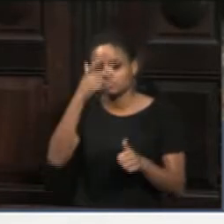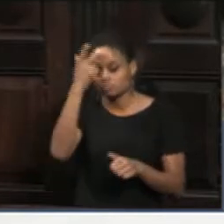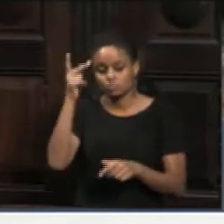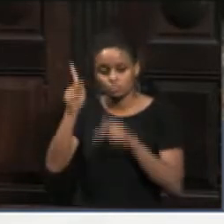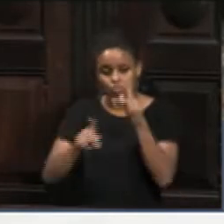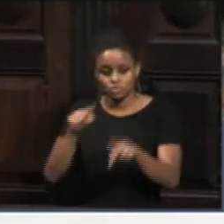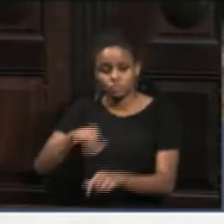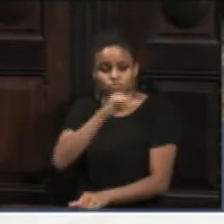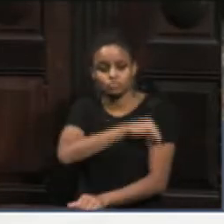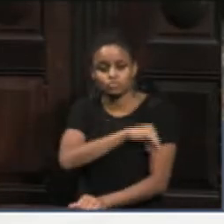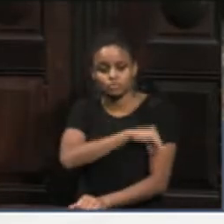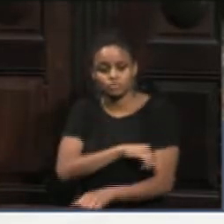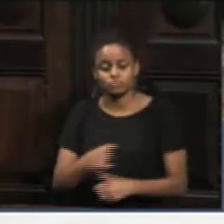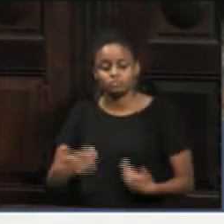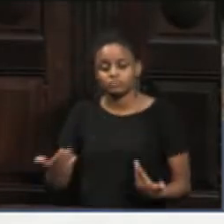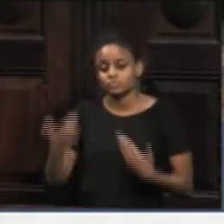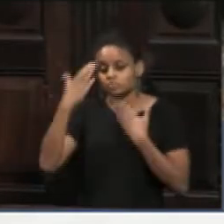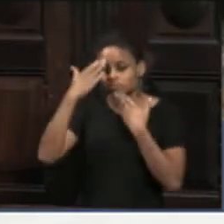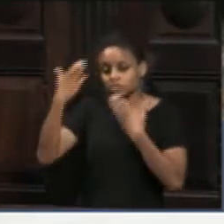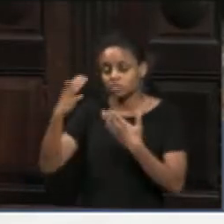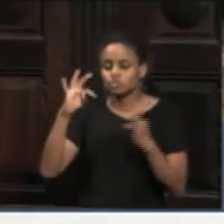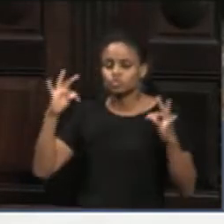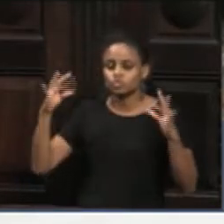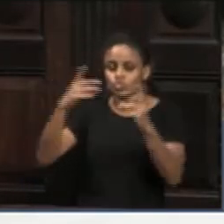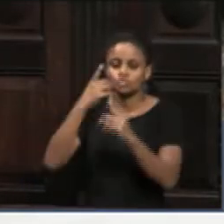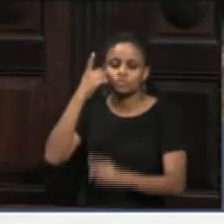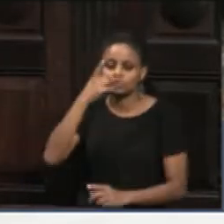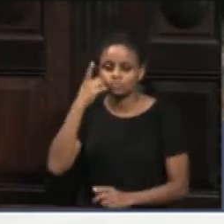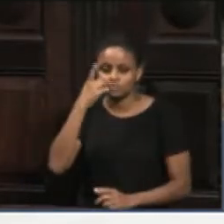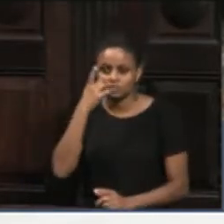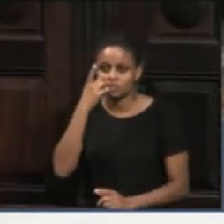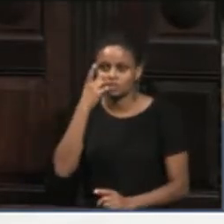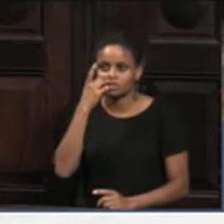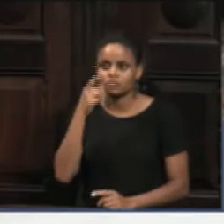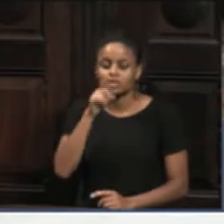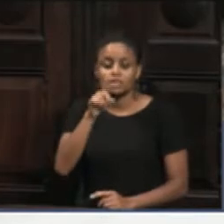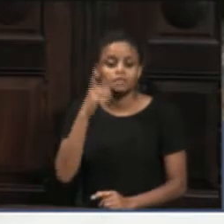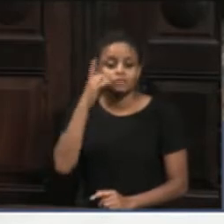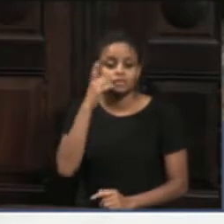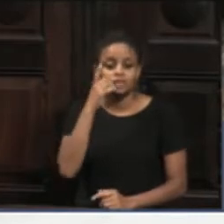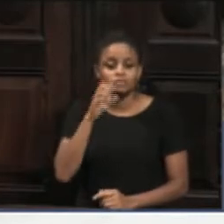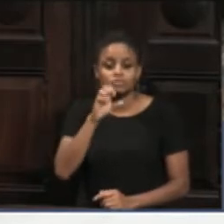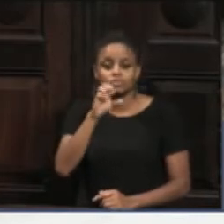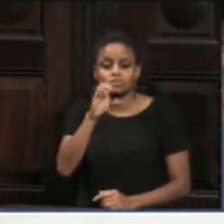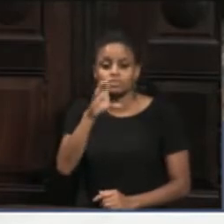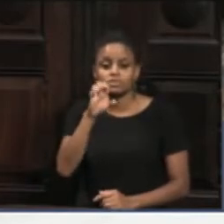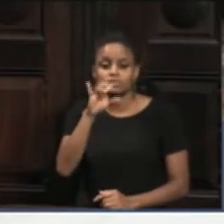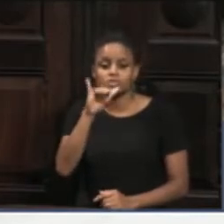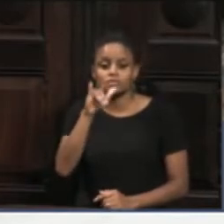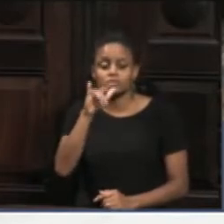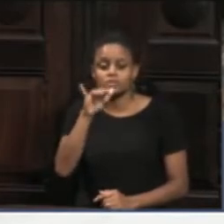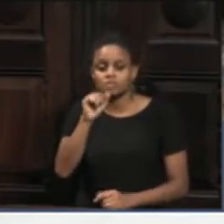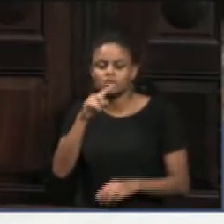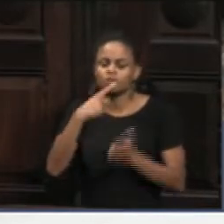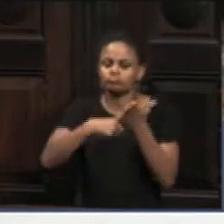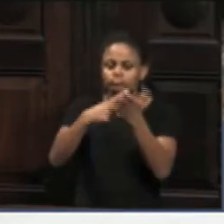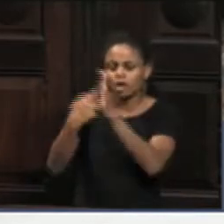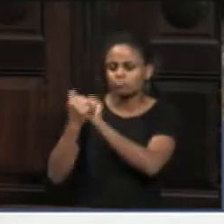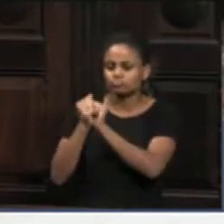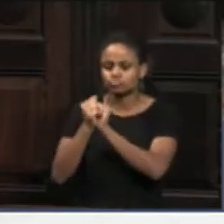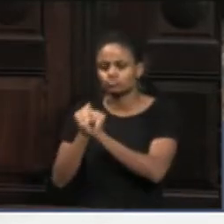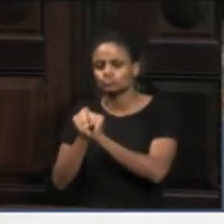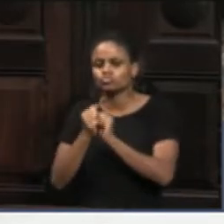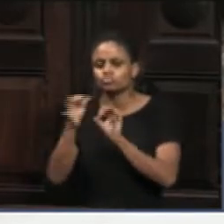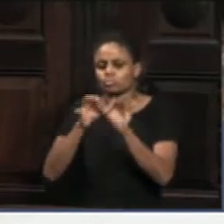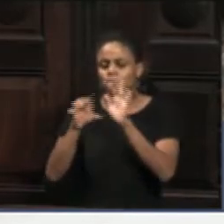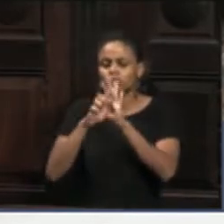Então, agradeço a todos e todas os deputados, o deputado André Siciliano, coautor, parceiro na construção desse projeto, para